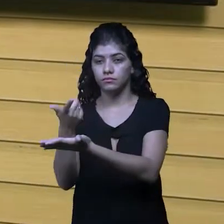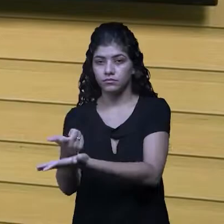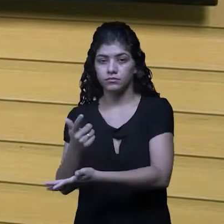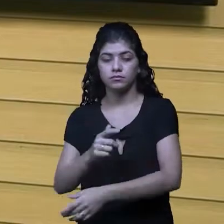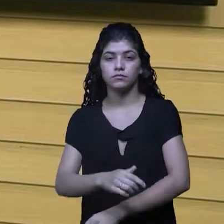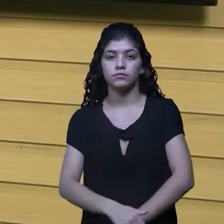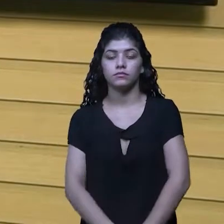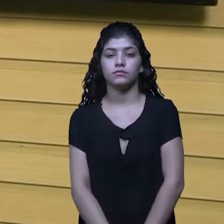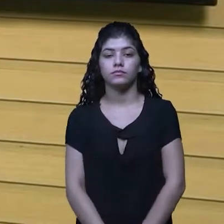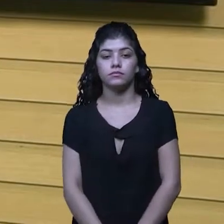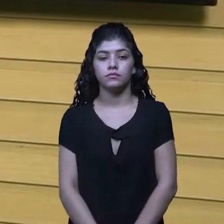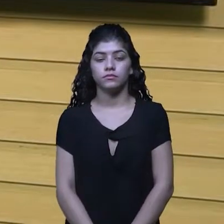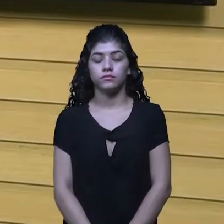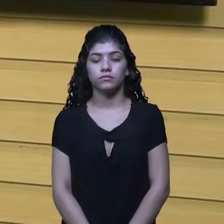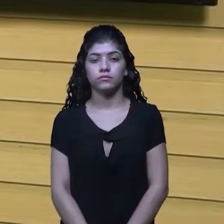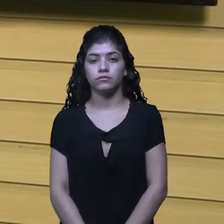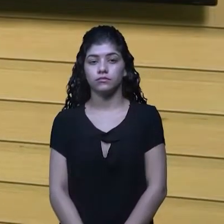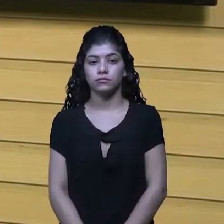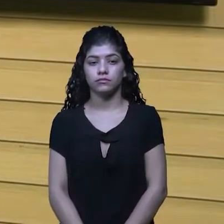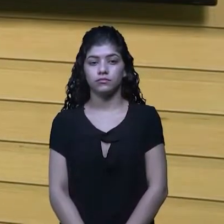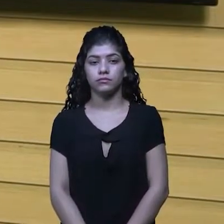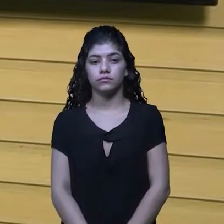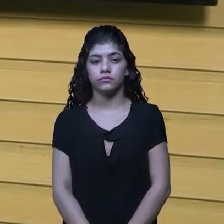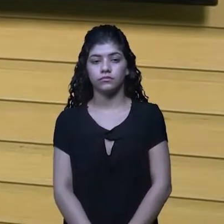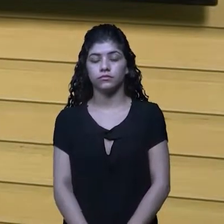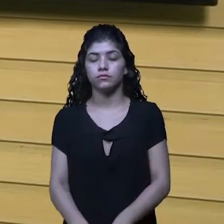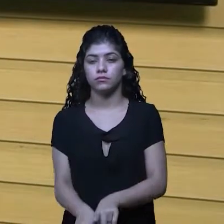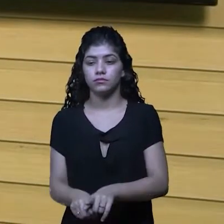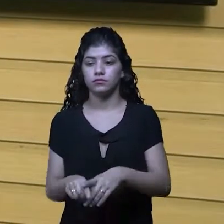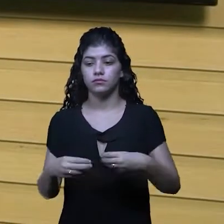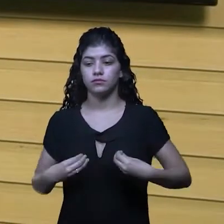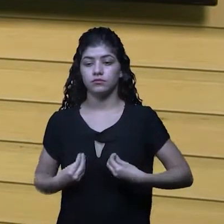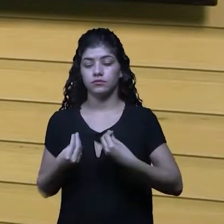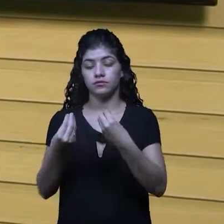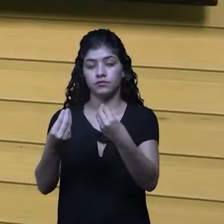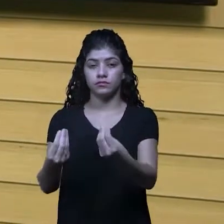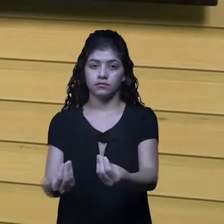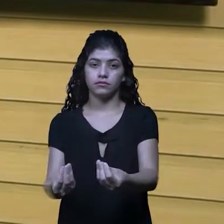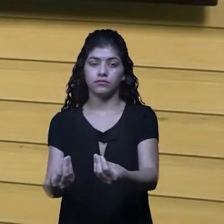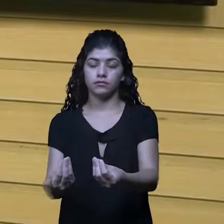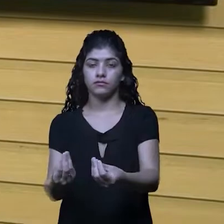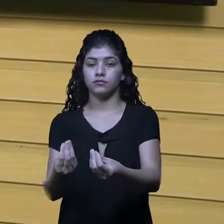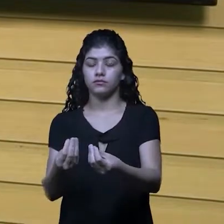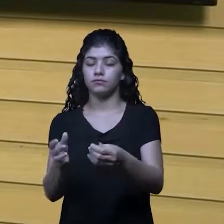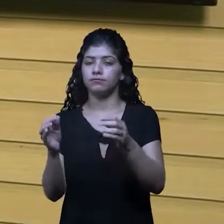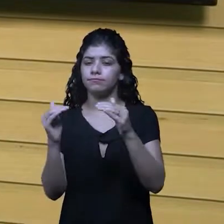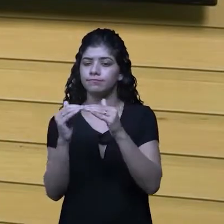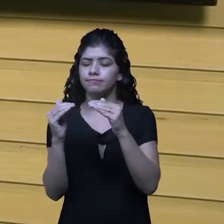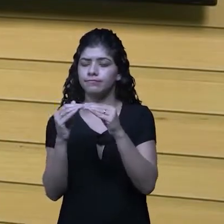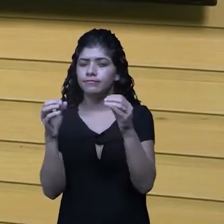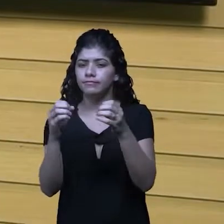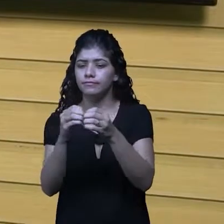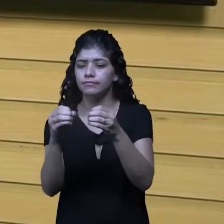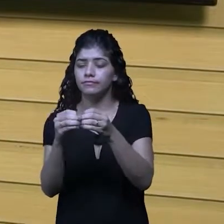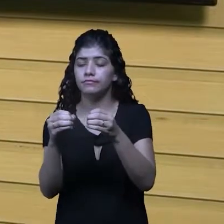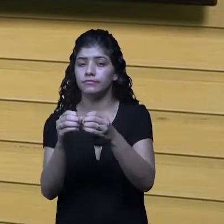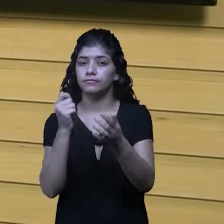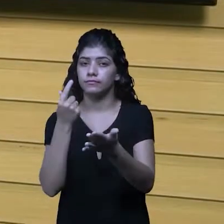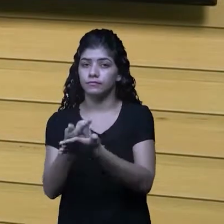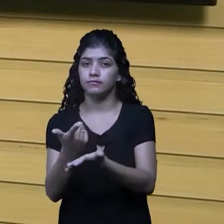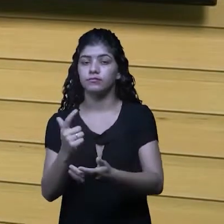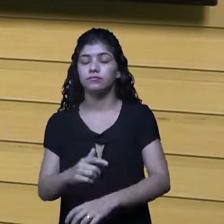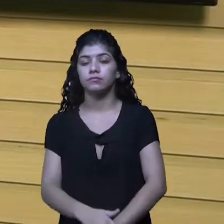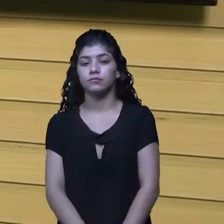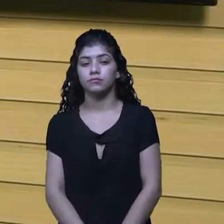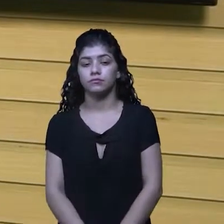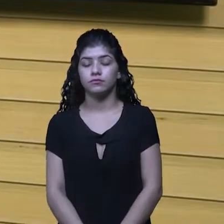diz aqui, né, diminuindo os erros, e o fornecedor vai entregar o mais próximo possível daquilo que foi